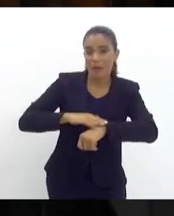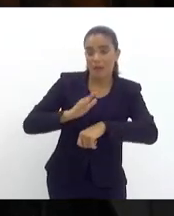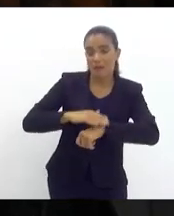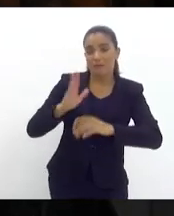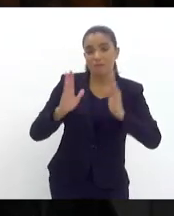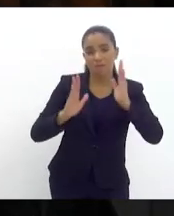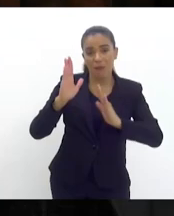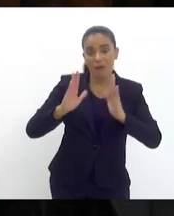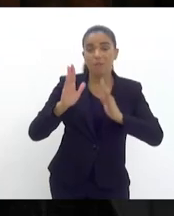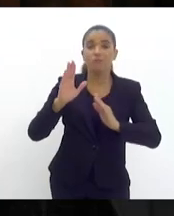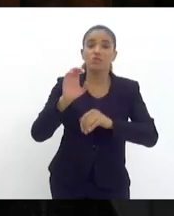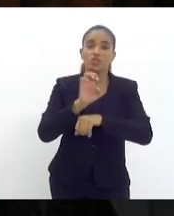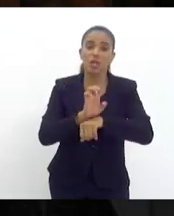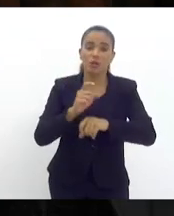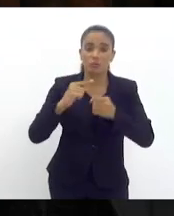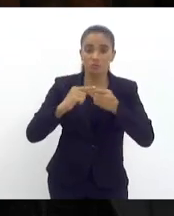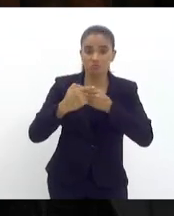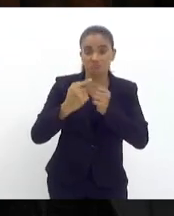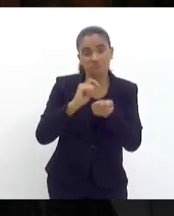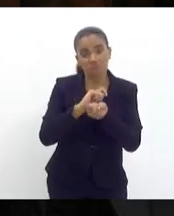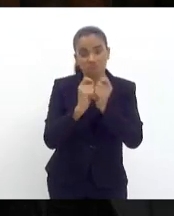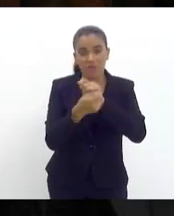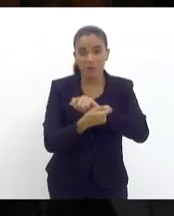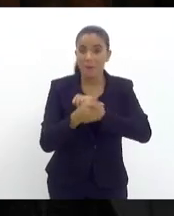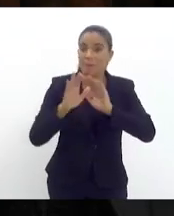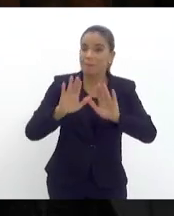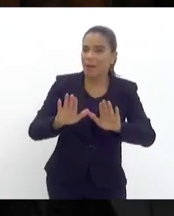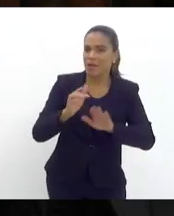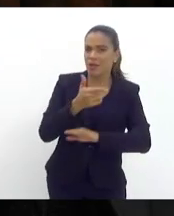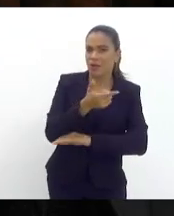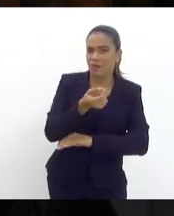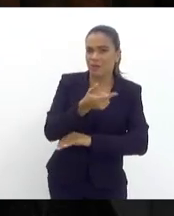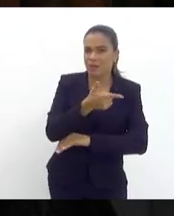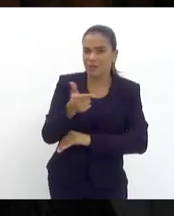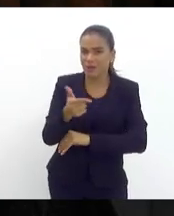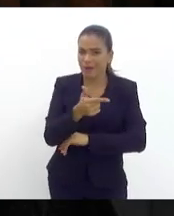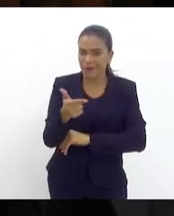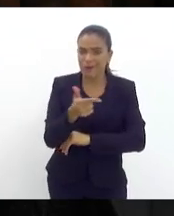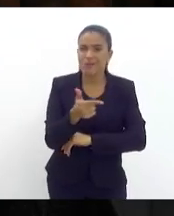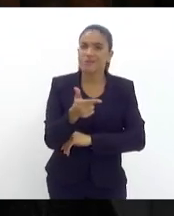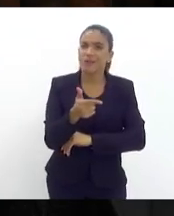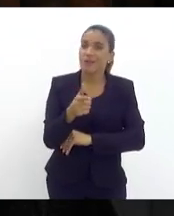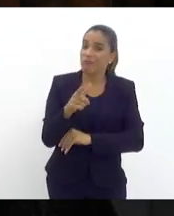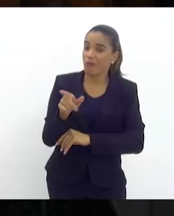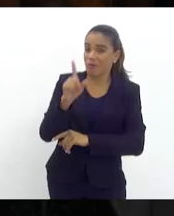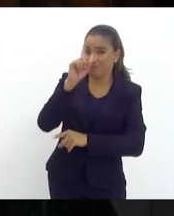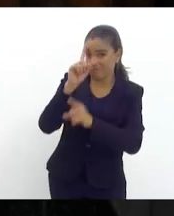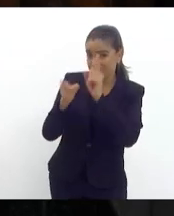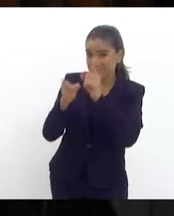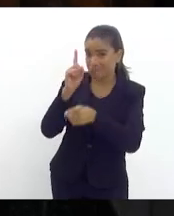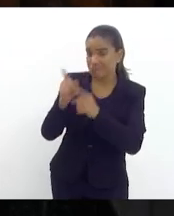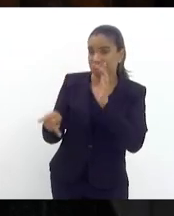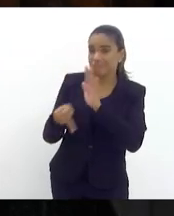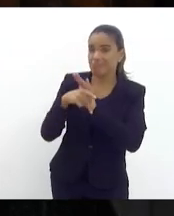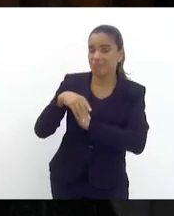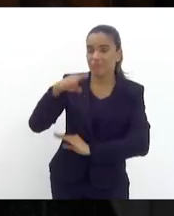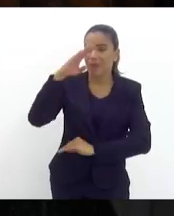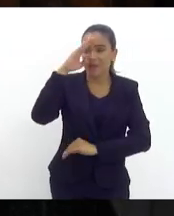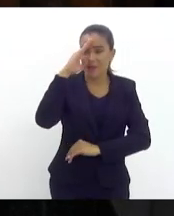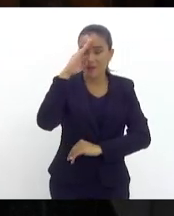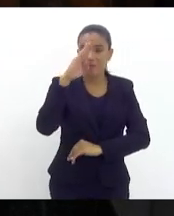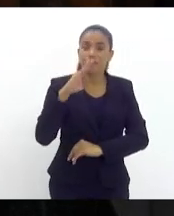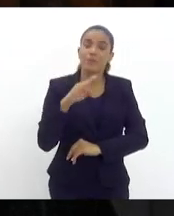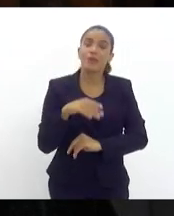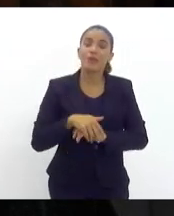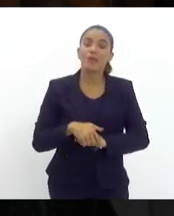se adequassem mas em 22 Isto foi feito manos militares e o estado do Rio